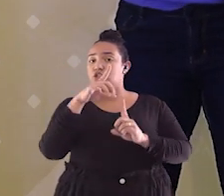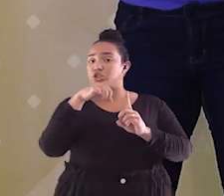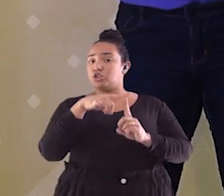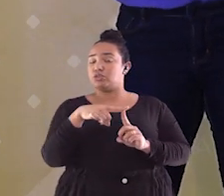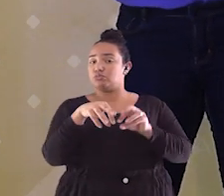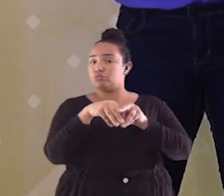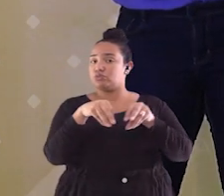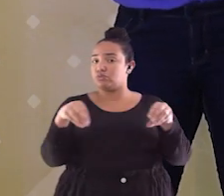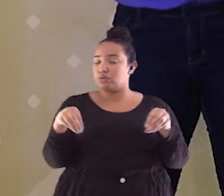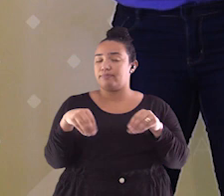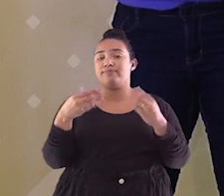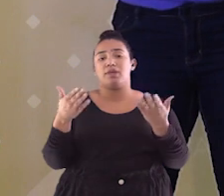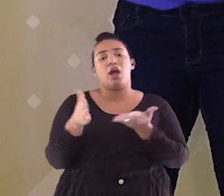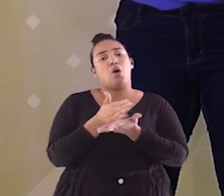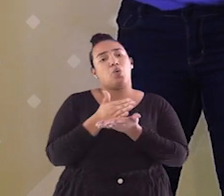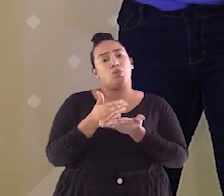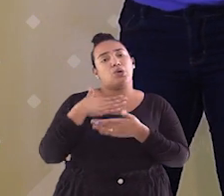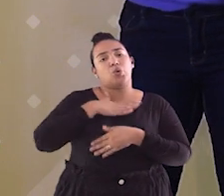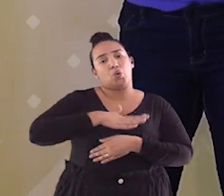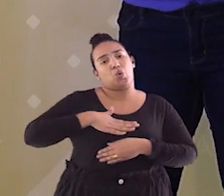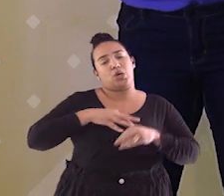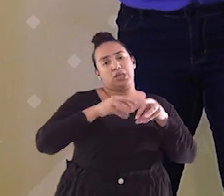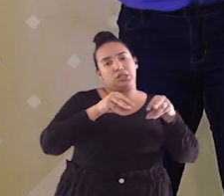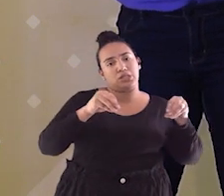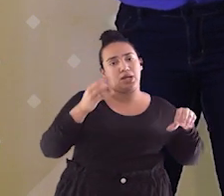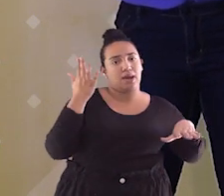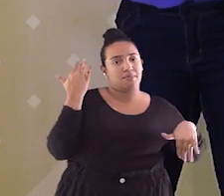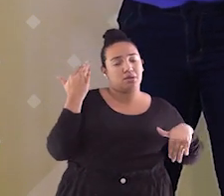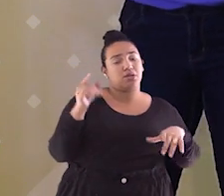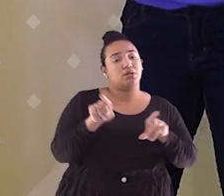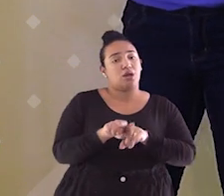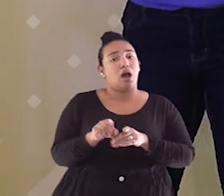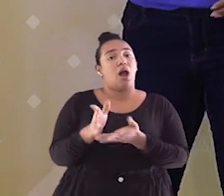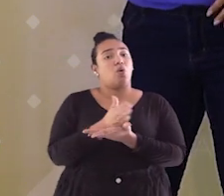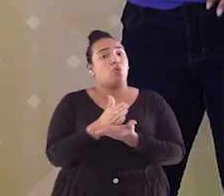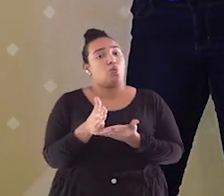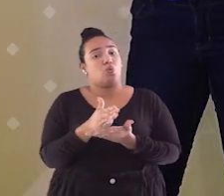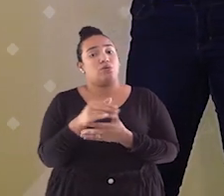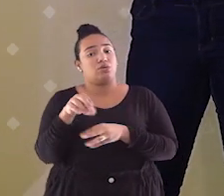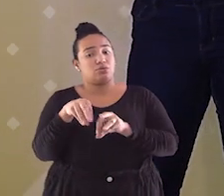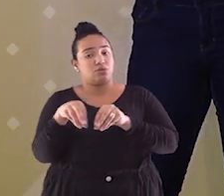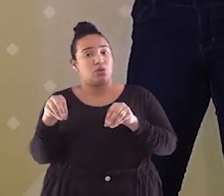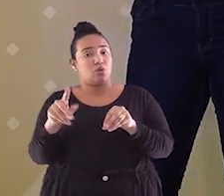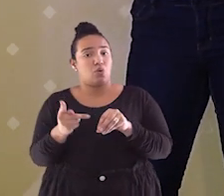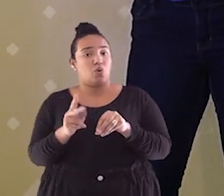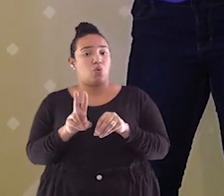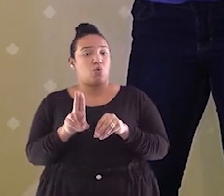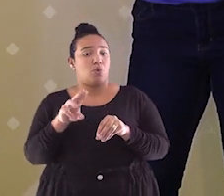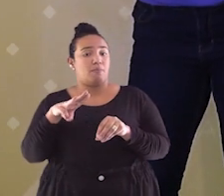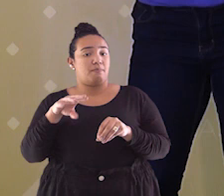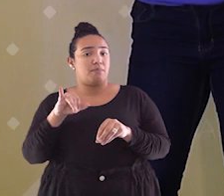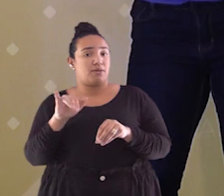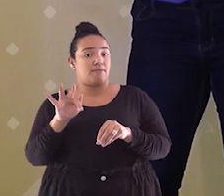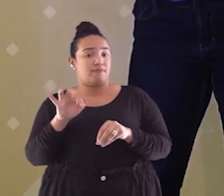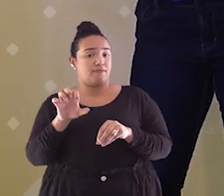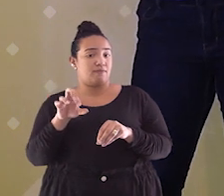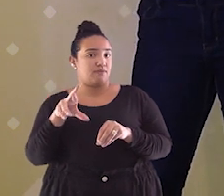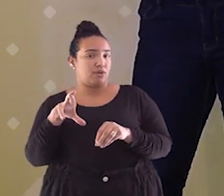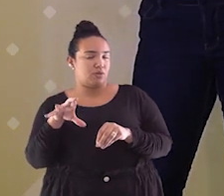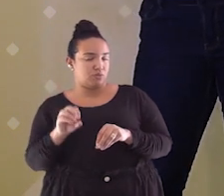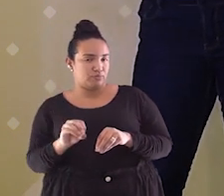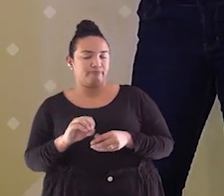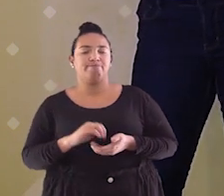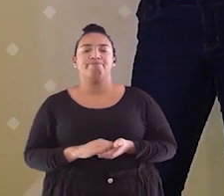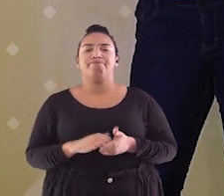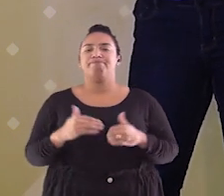desenvolver. Algumas preferem o solo arenoso e outras o solo umífero. Que tal a gente responder as perguntas